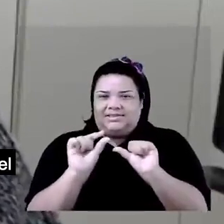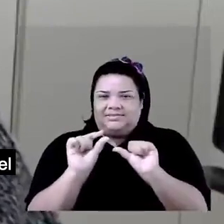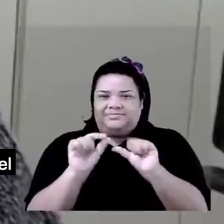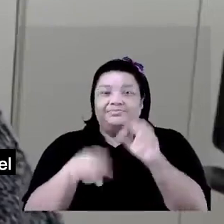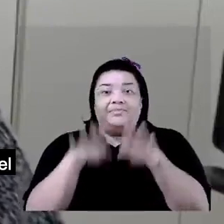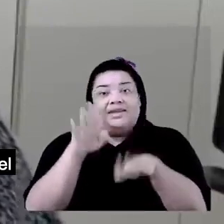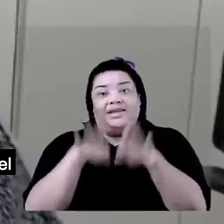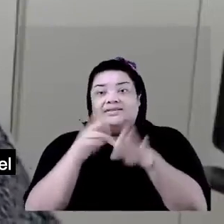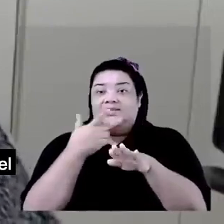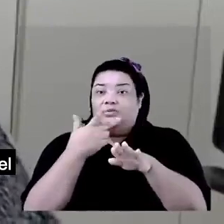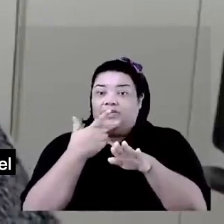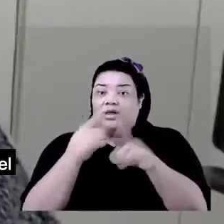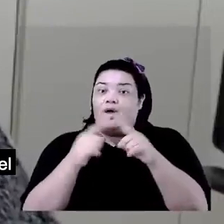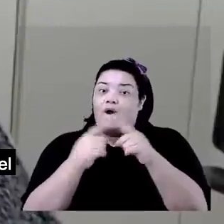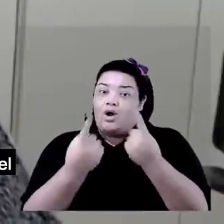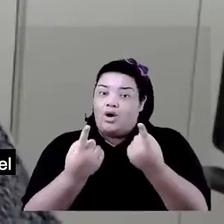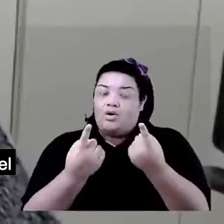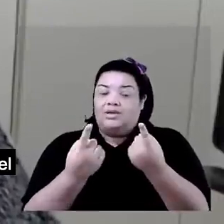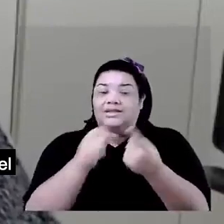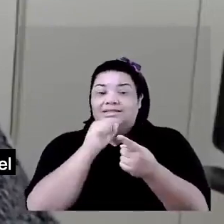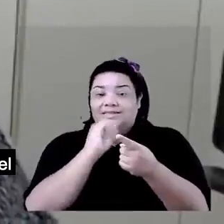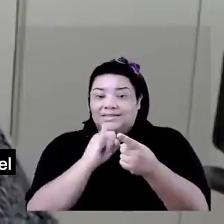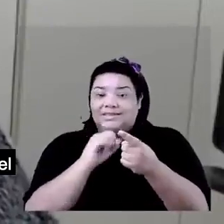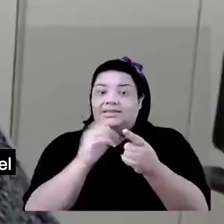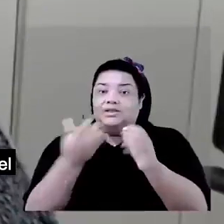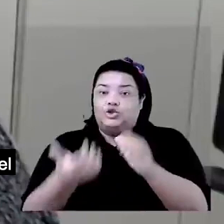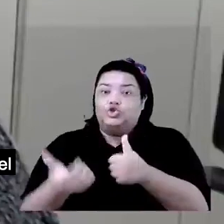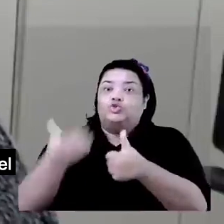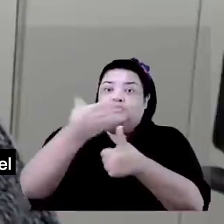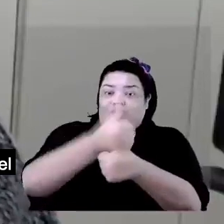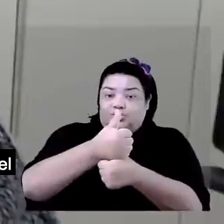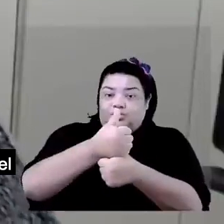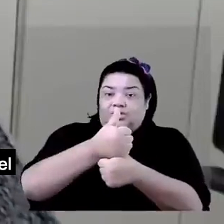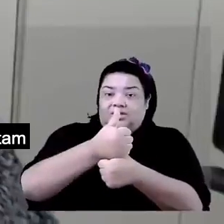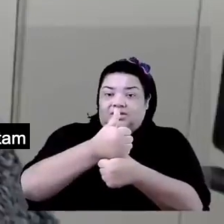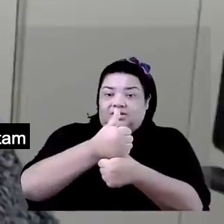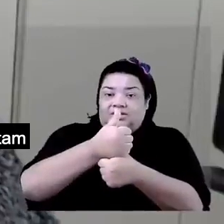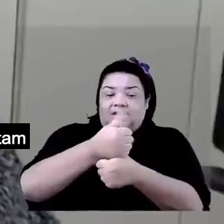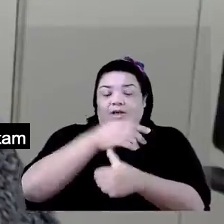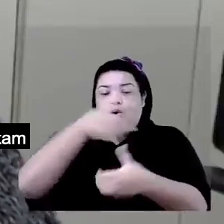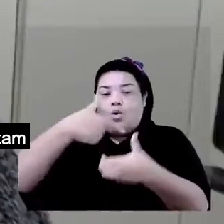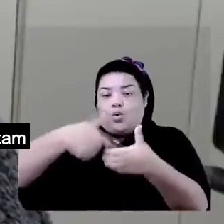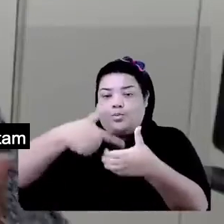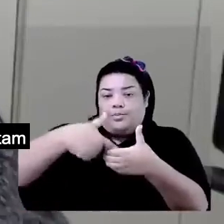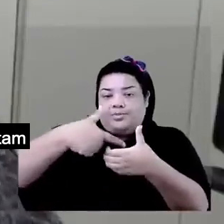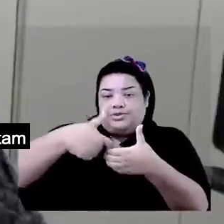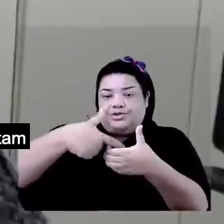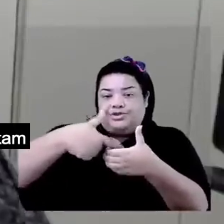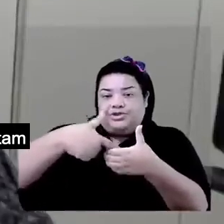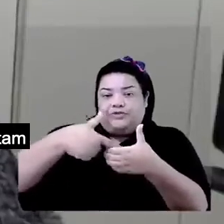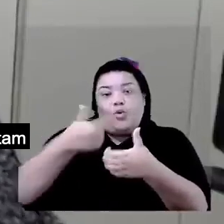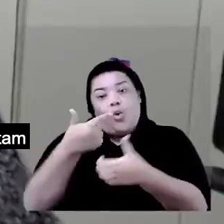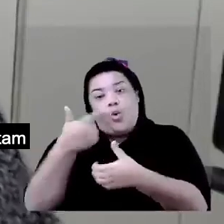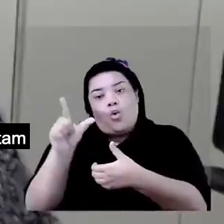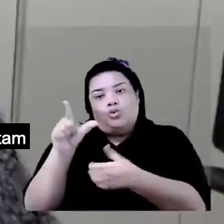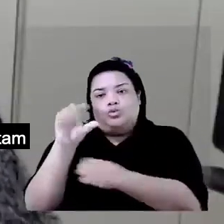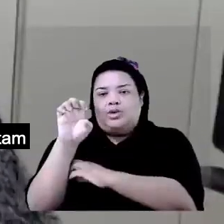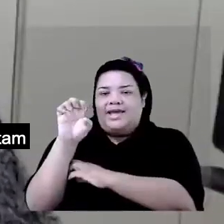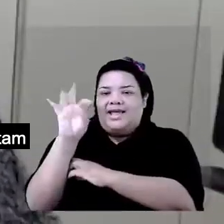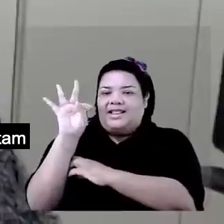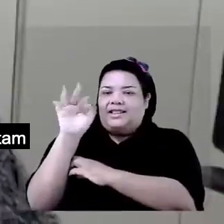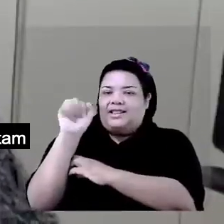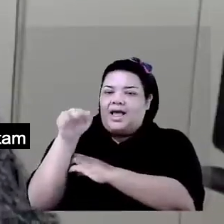vocês substituírem todo o combustível utilizado na frota, parar de usar gasolina e diesel e substituir tudo por etanol, claro, desde que os